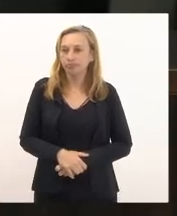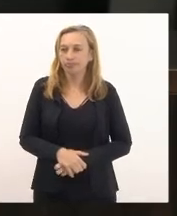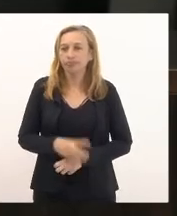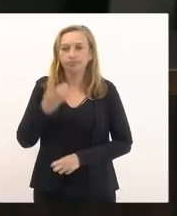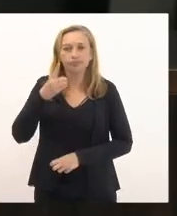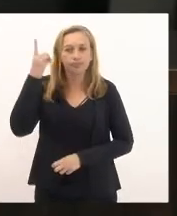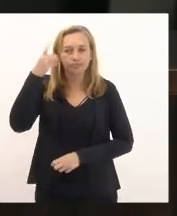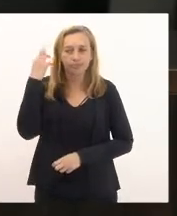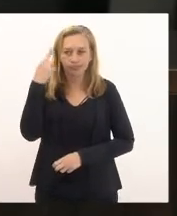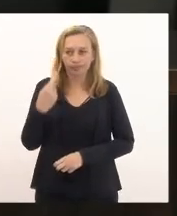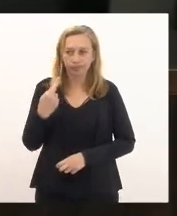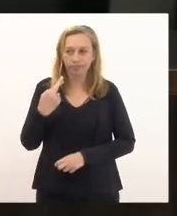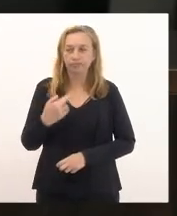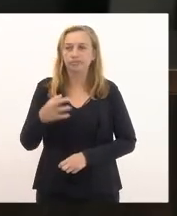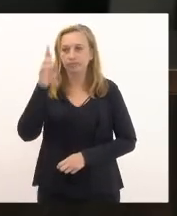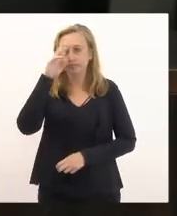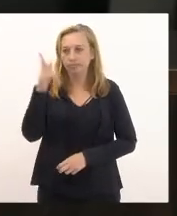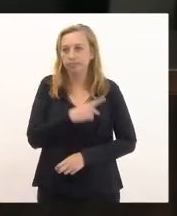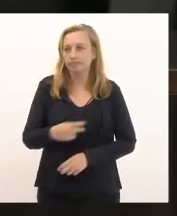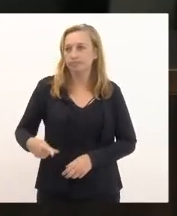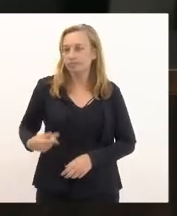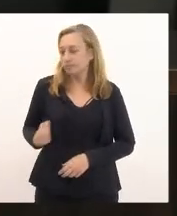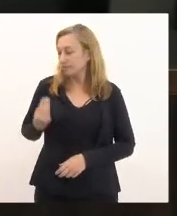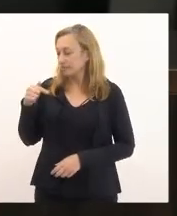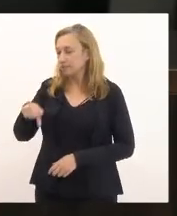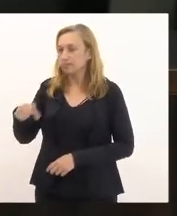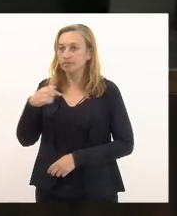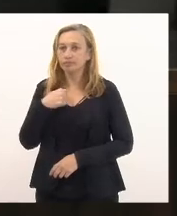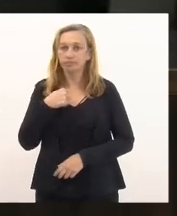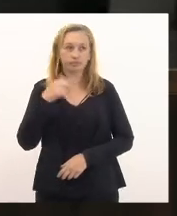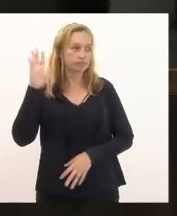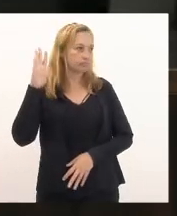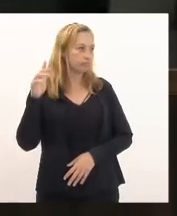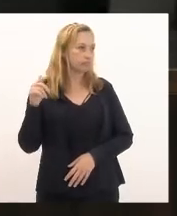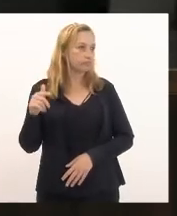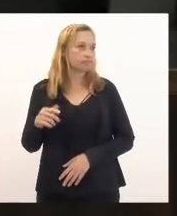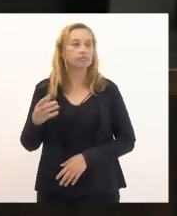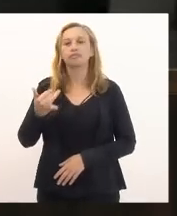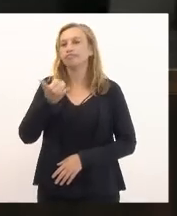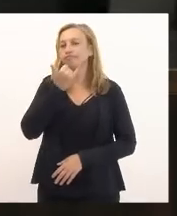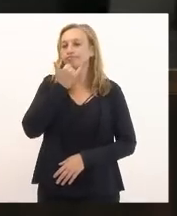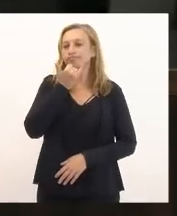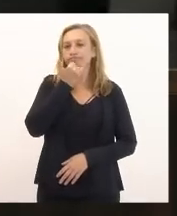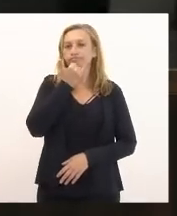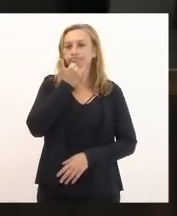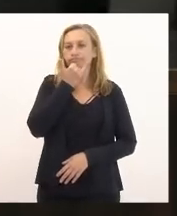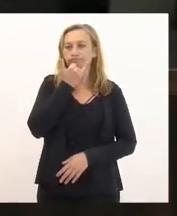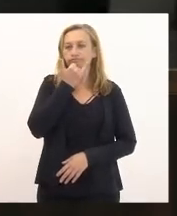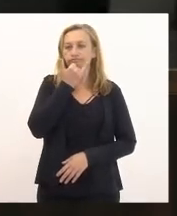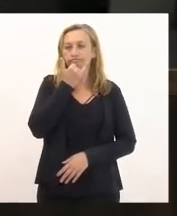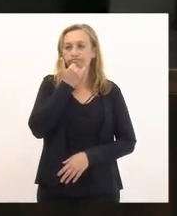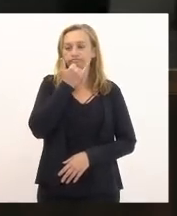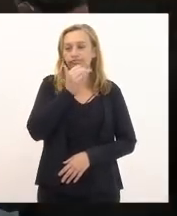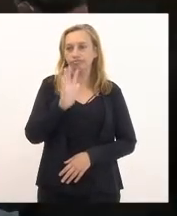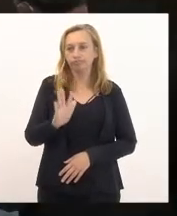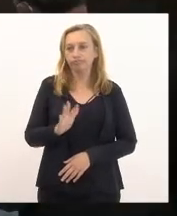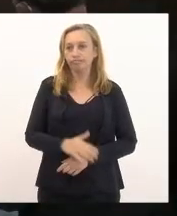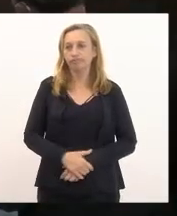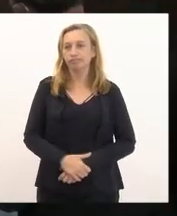Deputada Renata. Presidente, estou presente. Vou dar. Perdão, deputada. Não, está aqui.